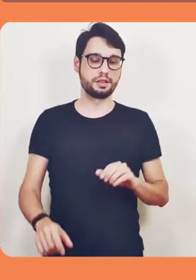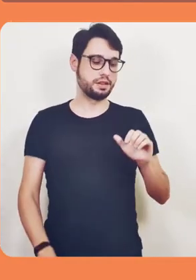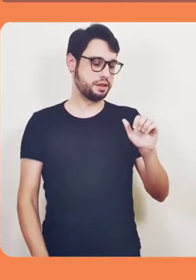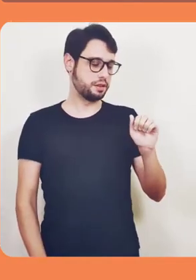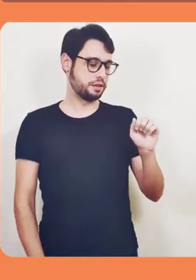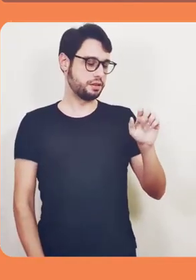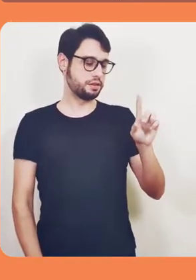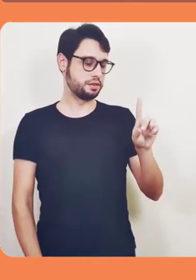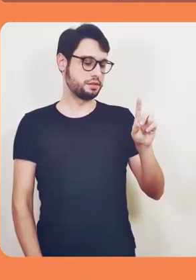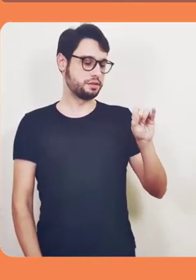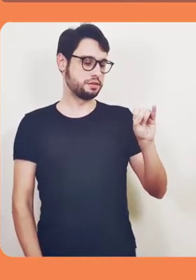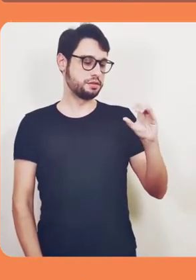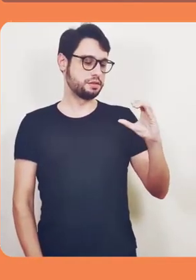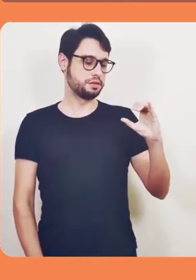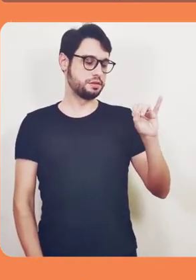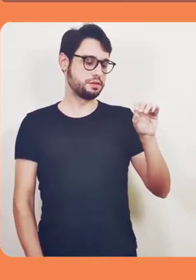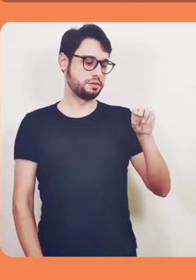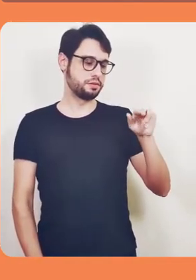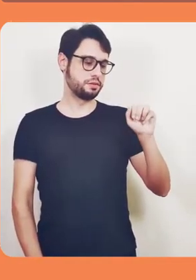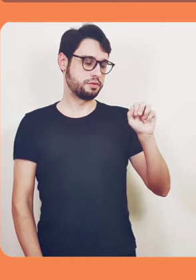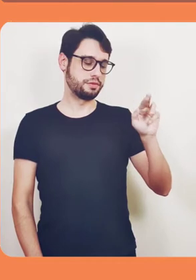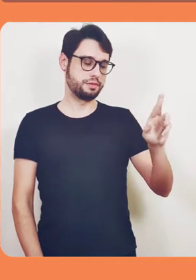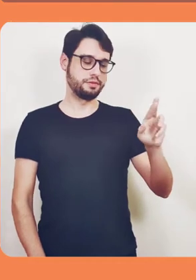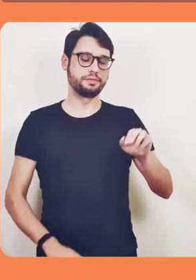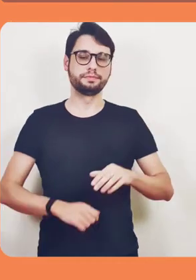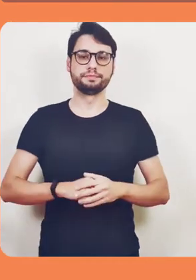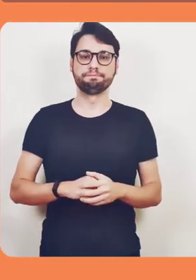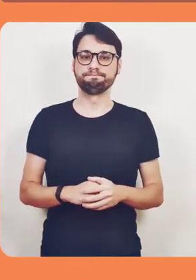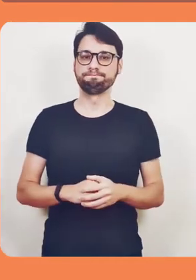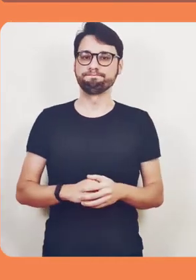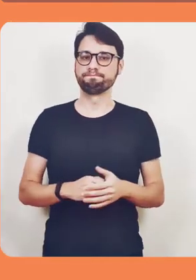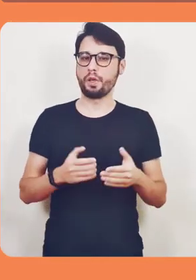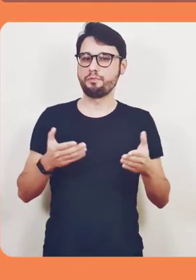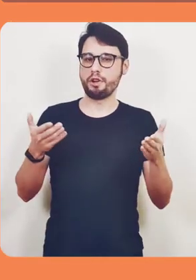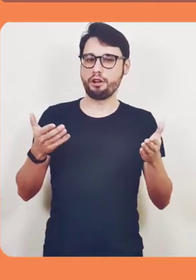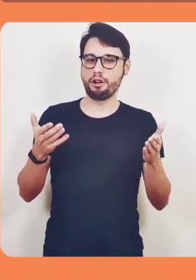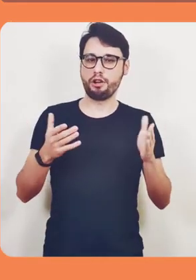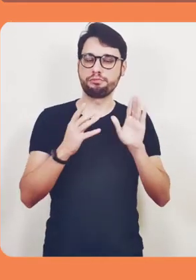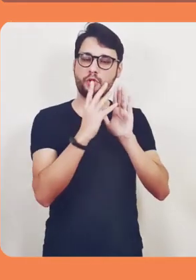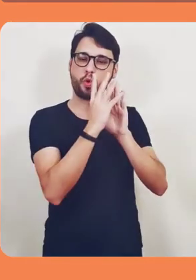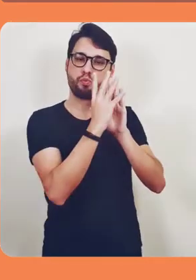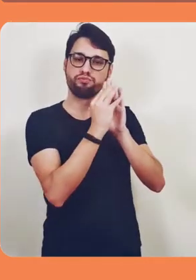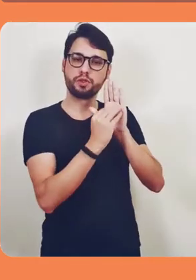e selecionamos então o conteúdo interativo h5p